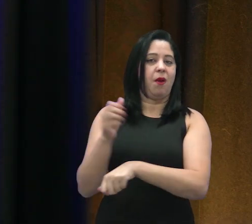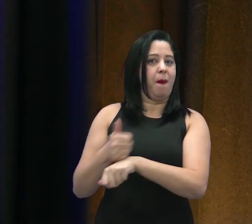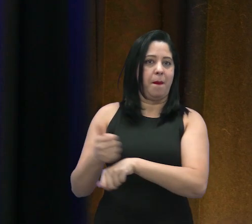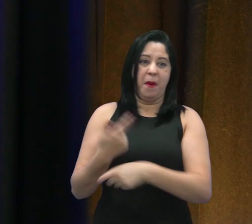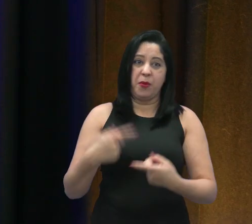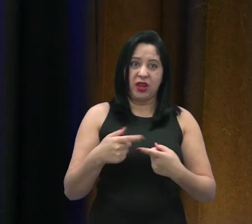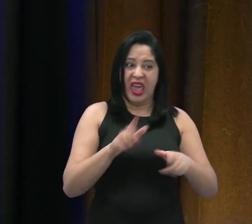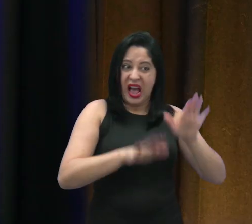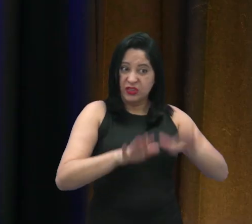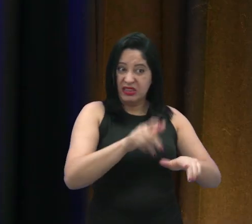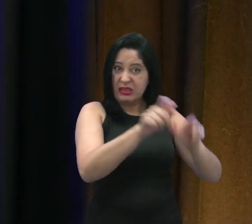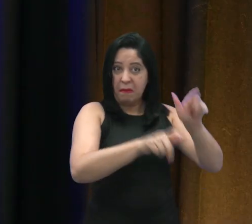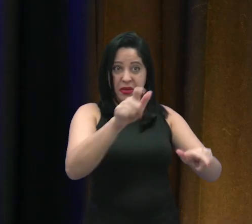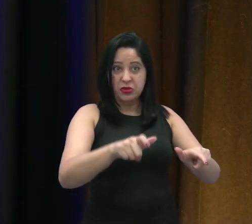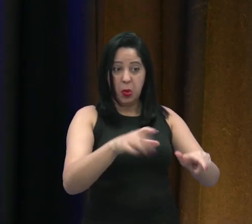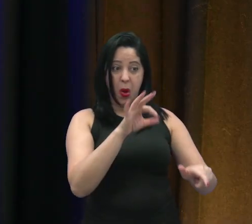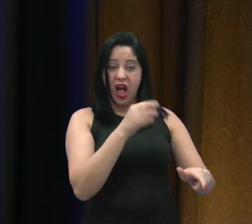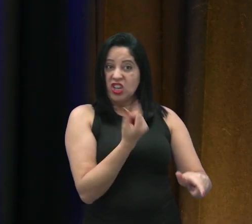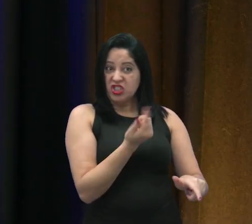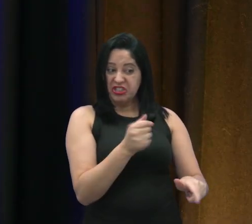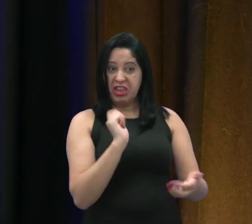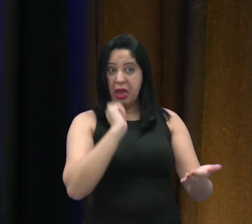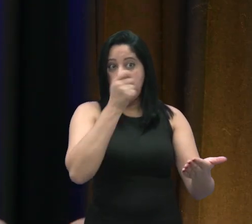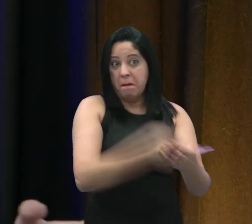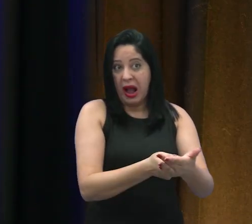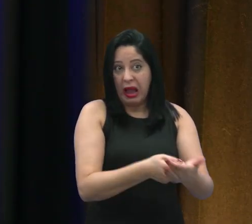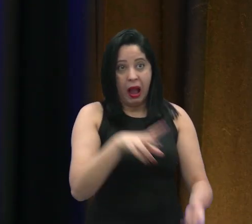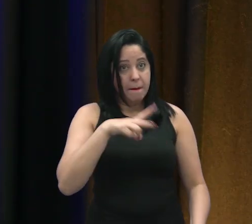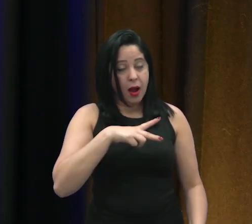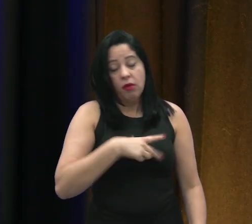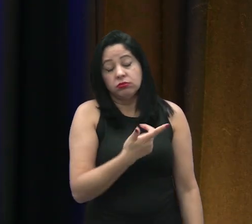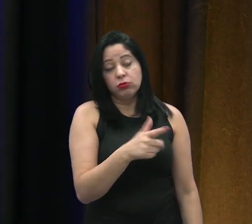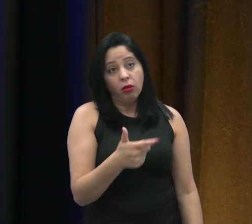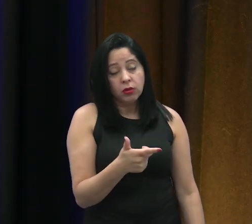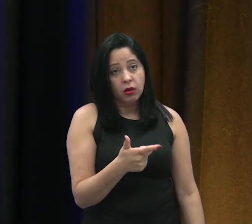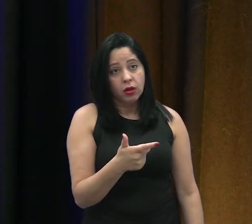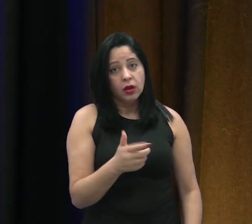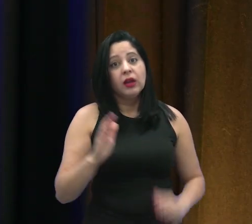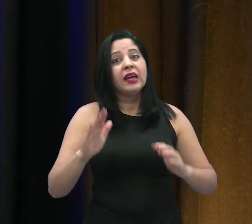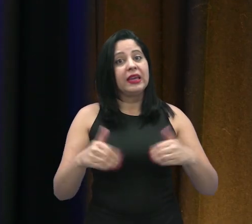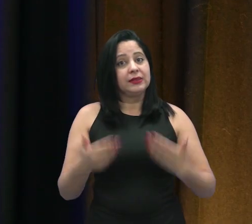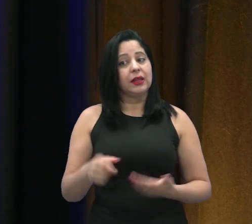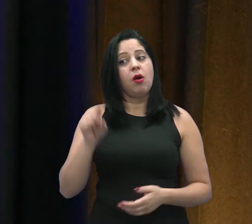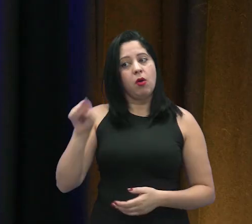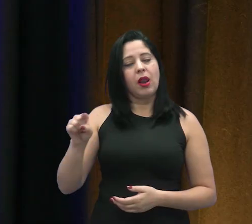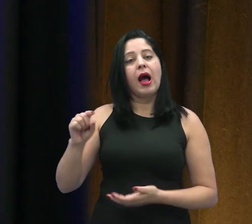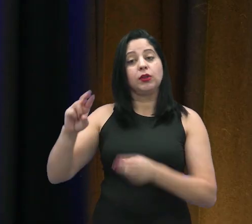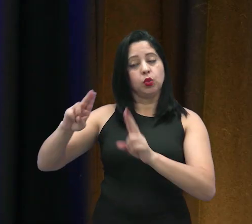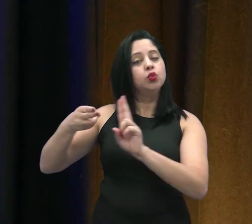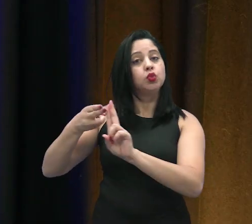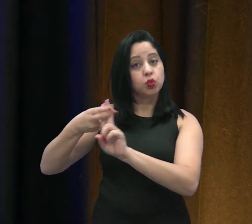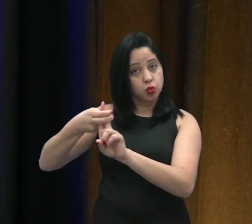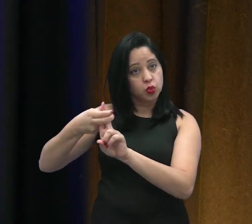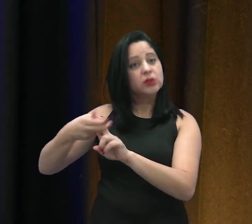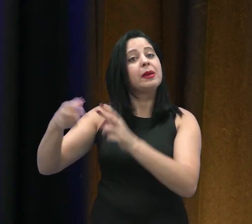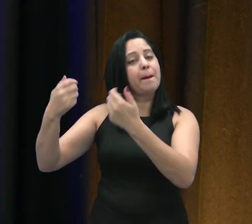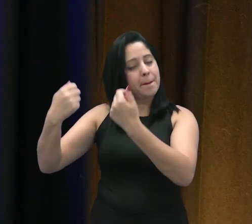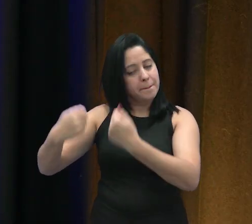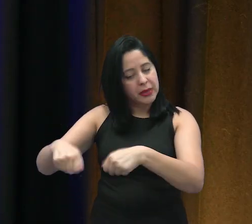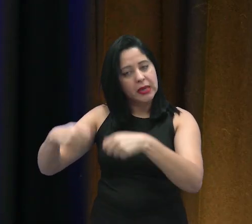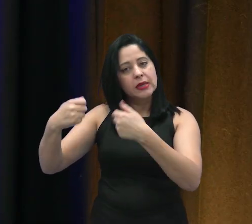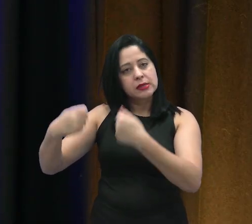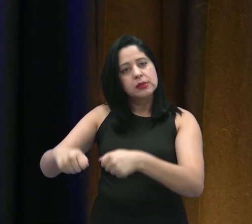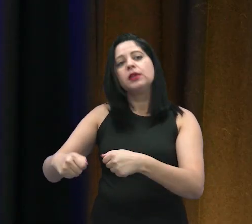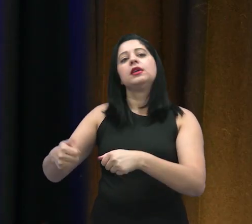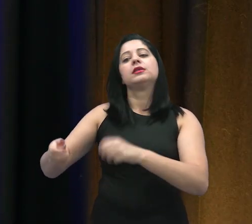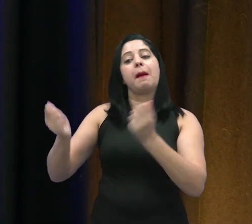em médicos particulares, então uma rede pública capacitada para identificar e logo encaminhar para um laudo, né, ter o